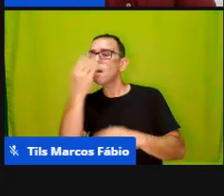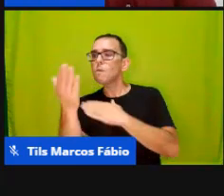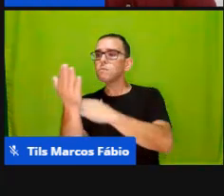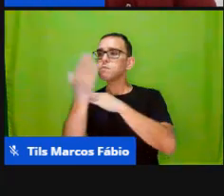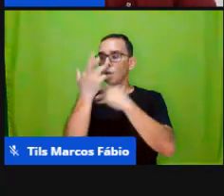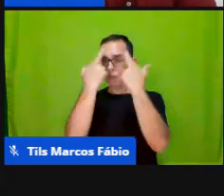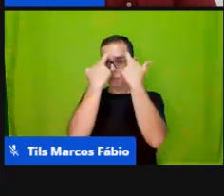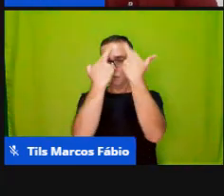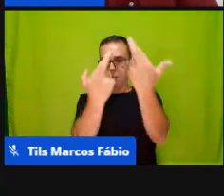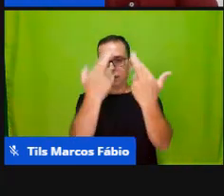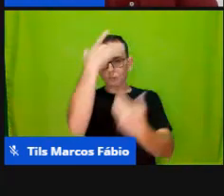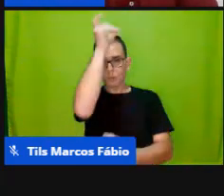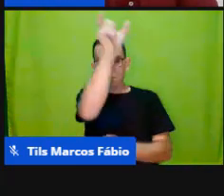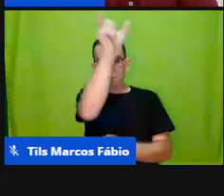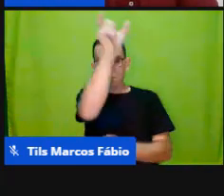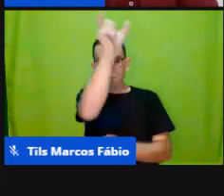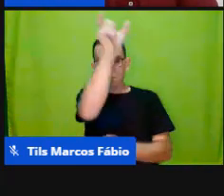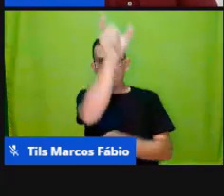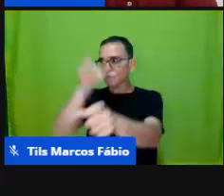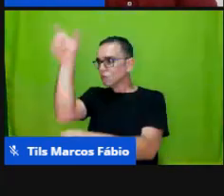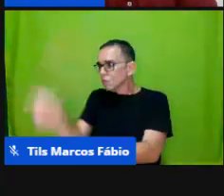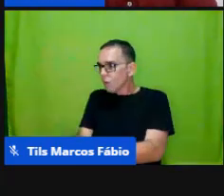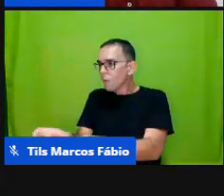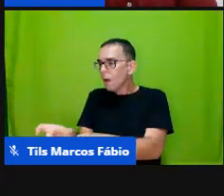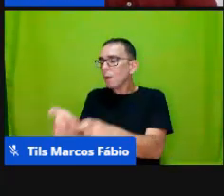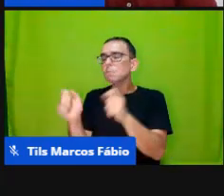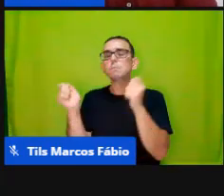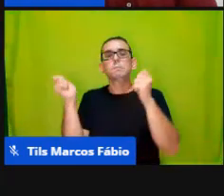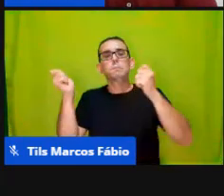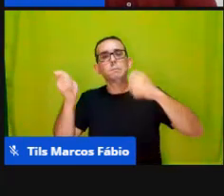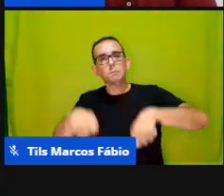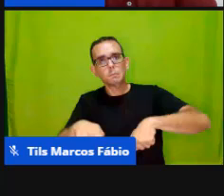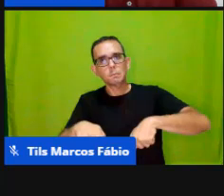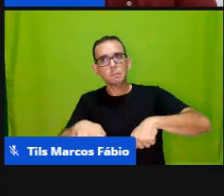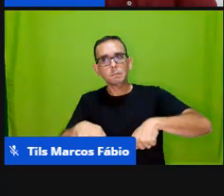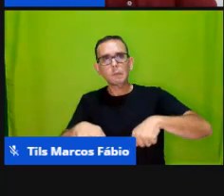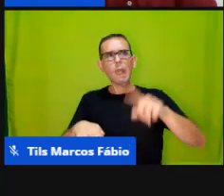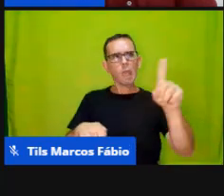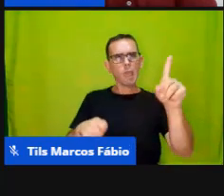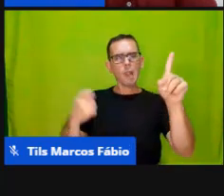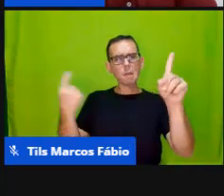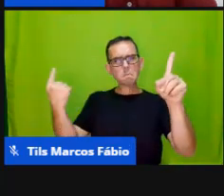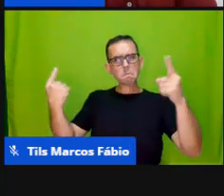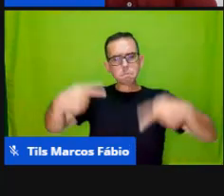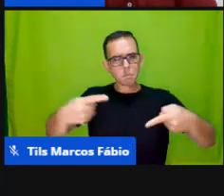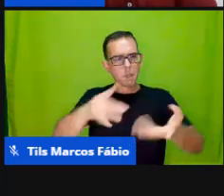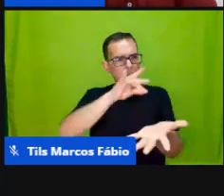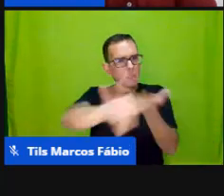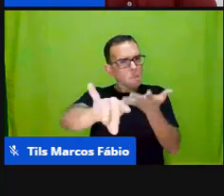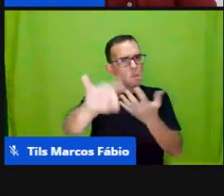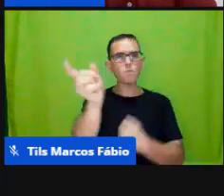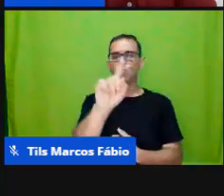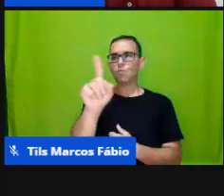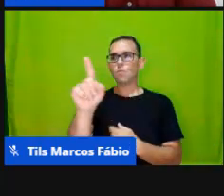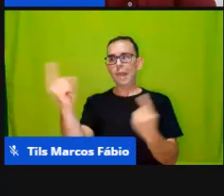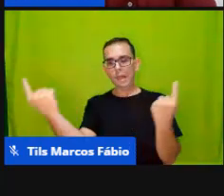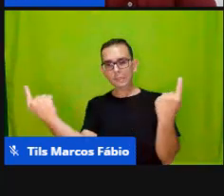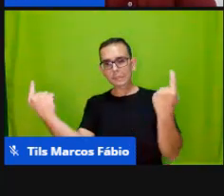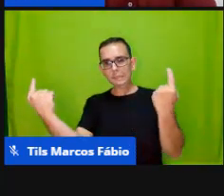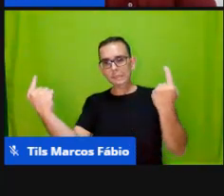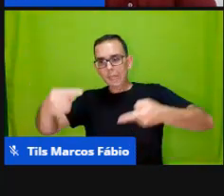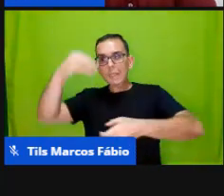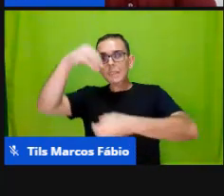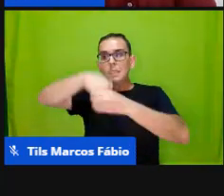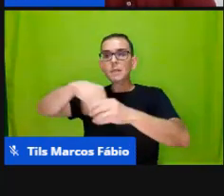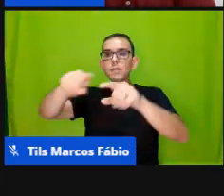cidadão contrário, né? Ele é adversário, mas não é inimigo. Ele é adversário dentro da